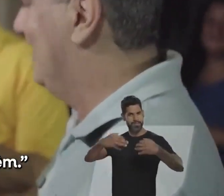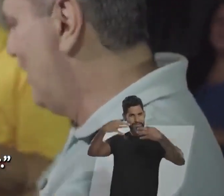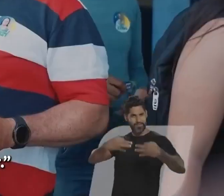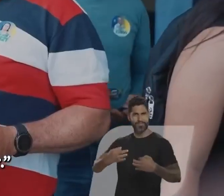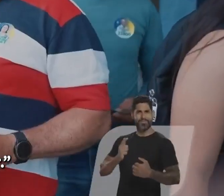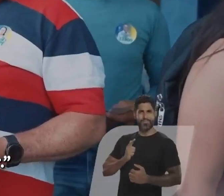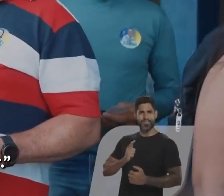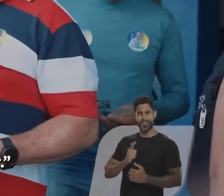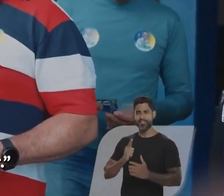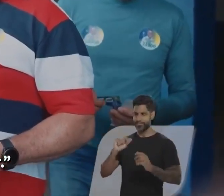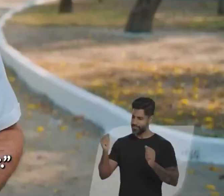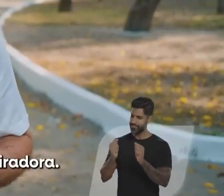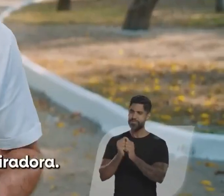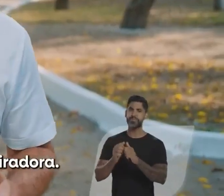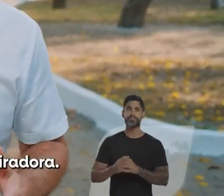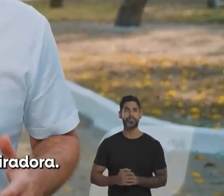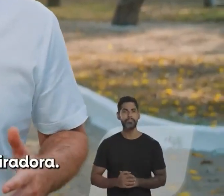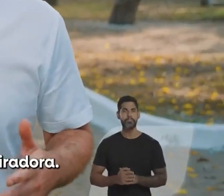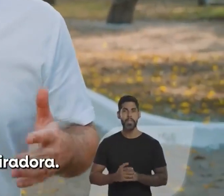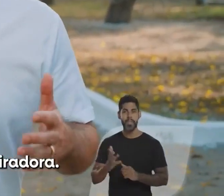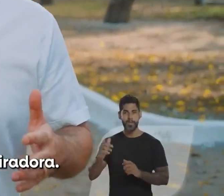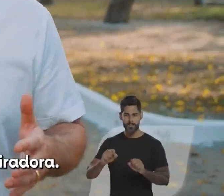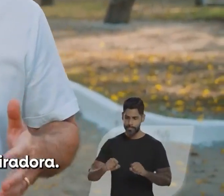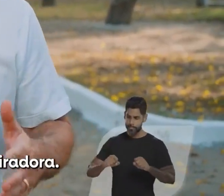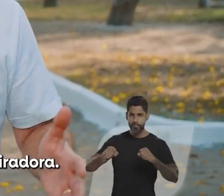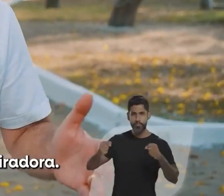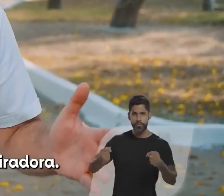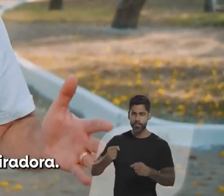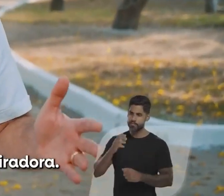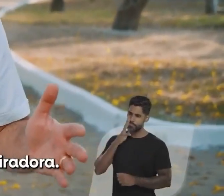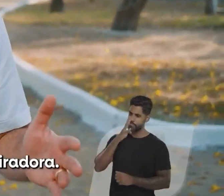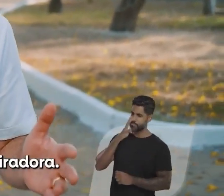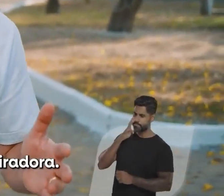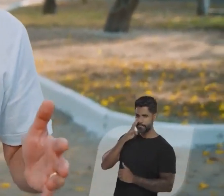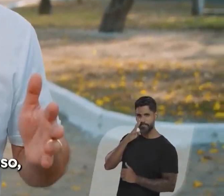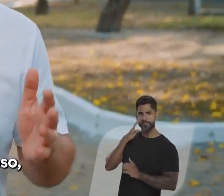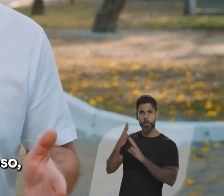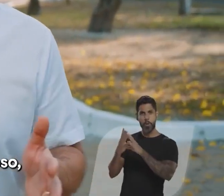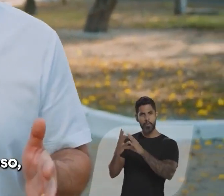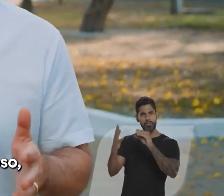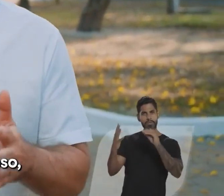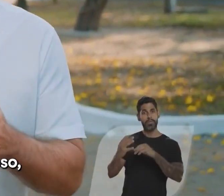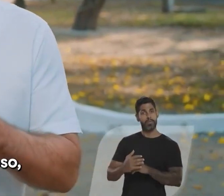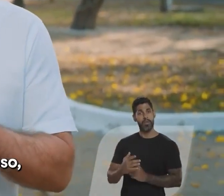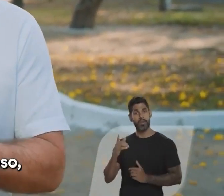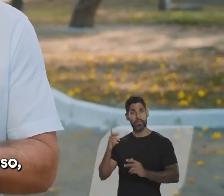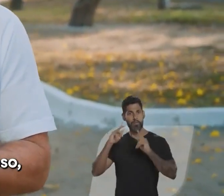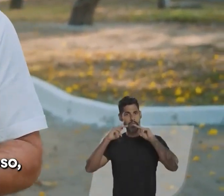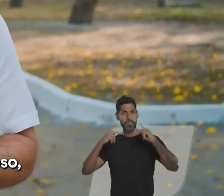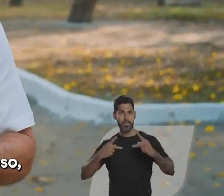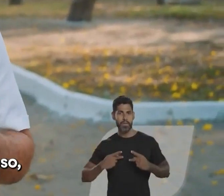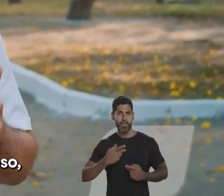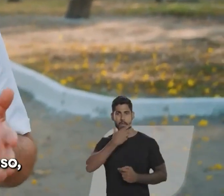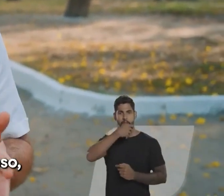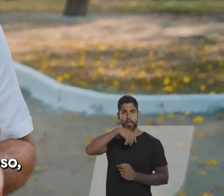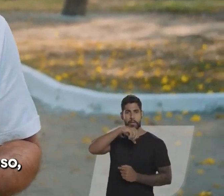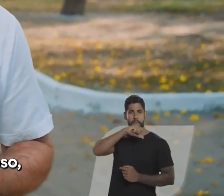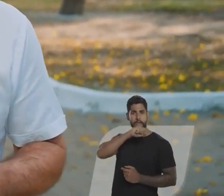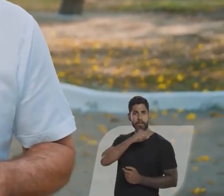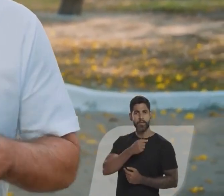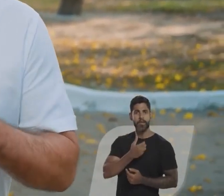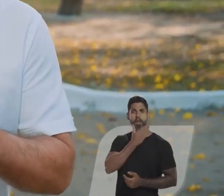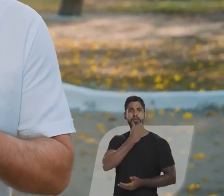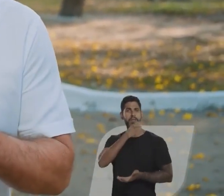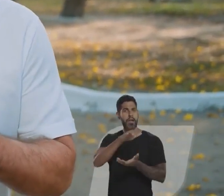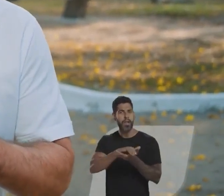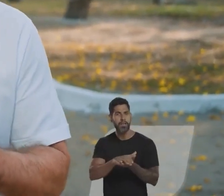homens têm. Tamo junto com o senhor. A dedicação de Queiroga é inspiradora. O ser humano, o pai, o esposo,